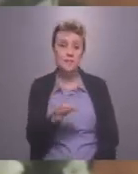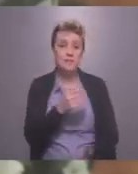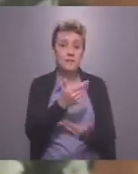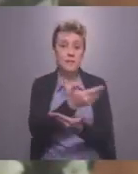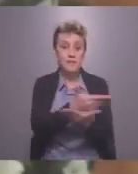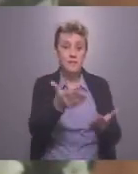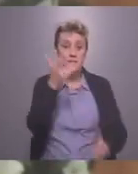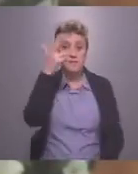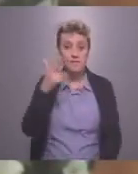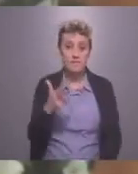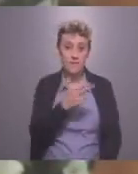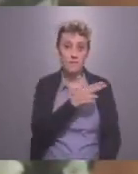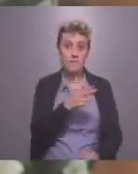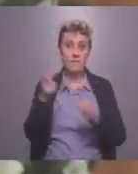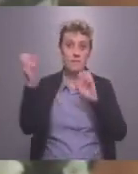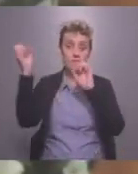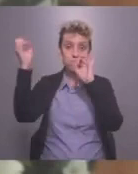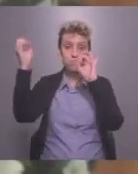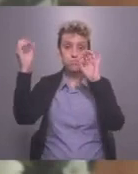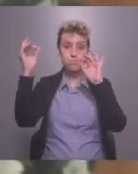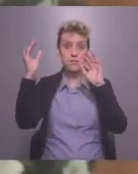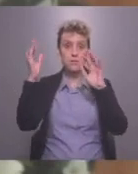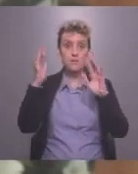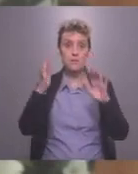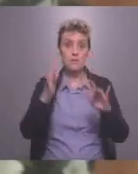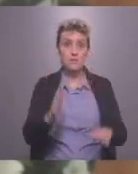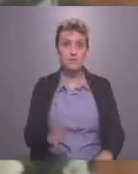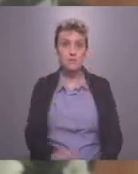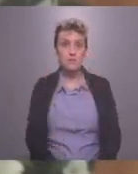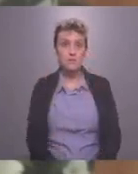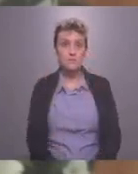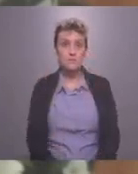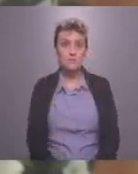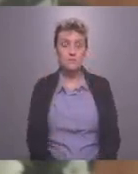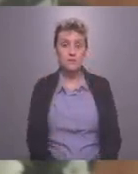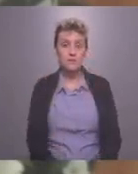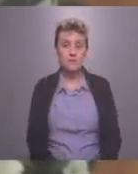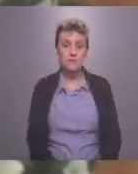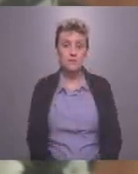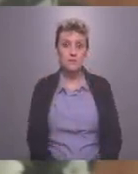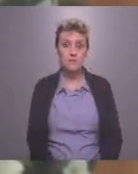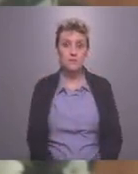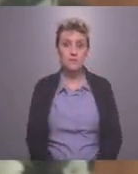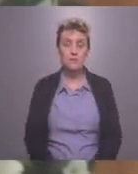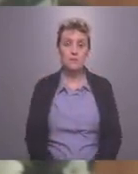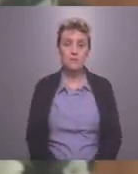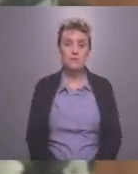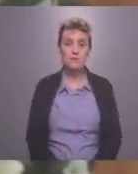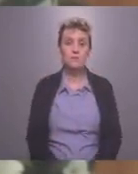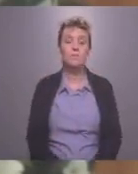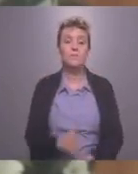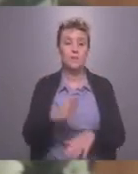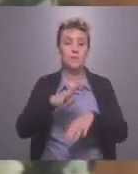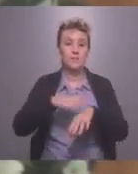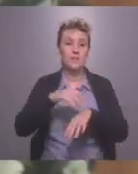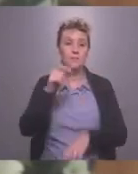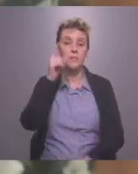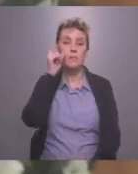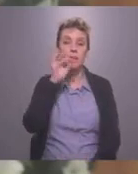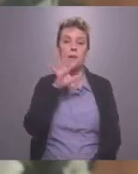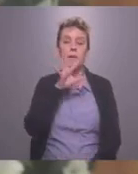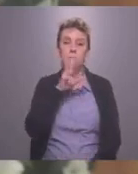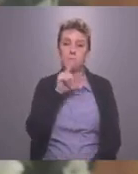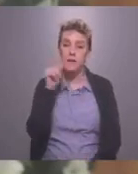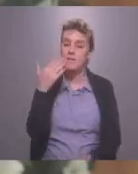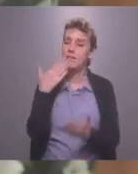Senhor, as nossas famílias. Para que os pais consagrem